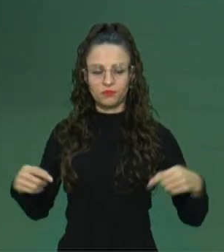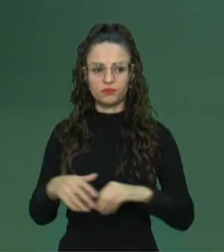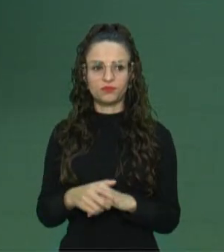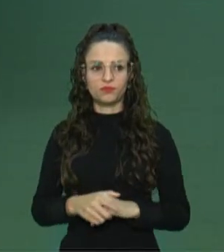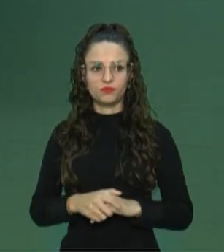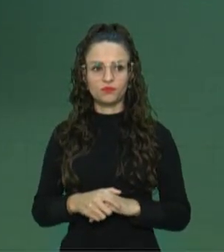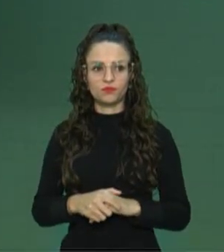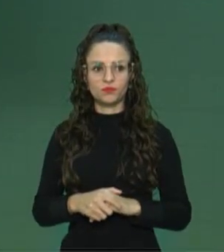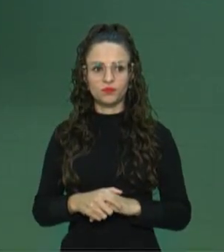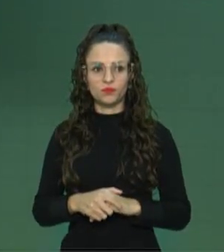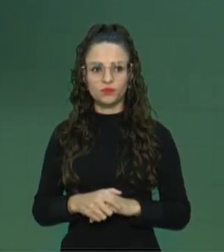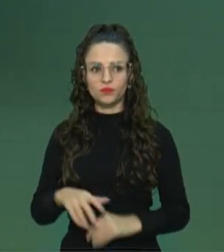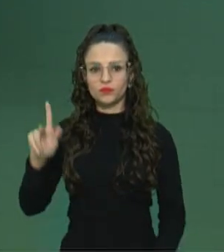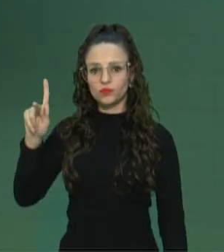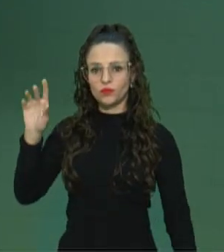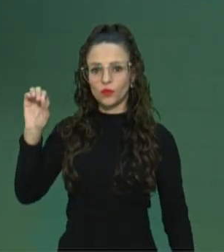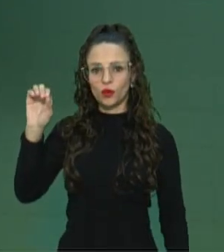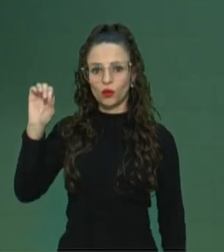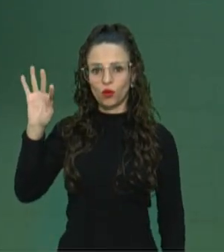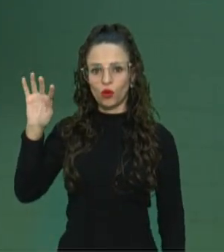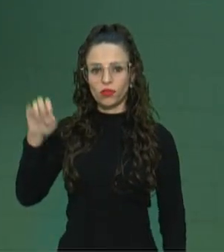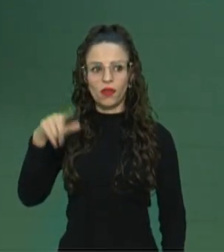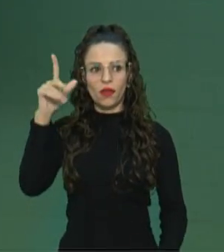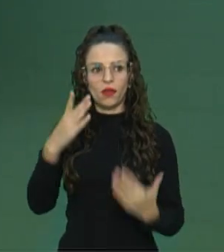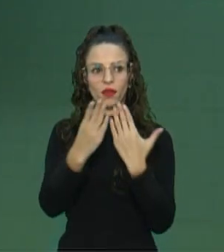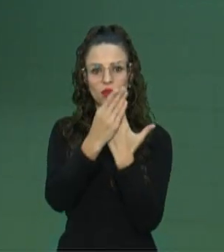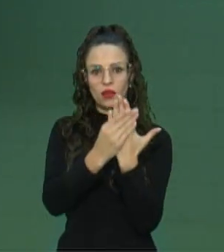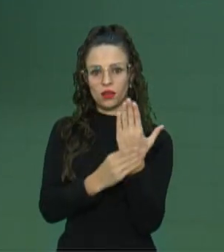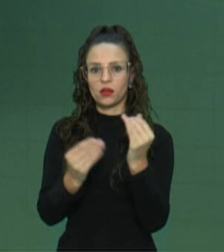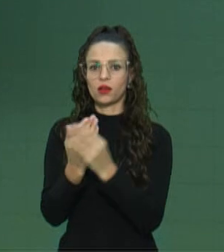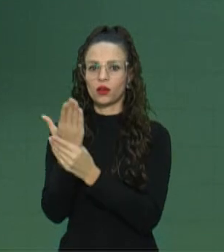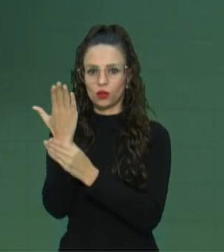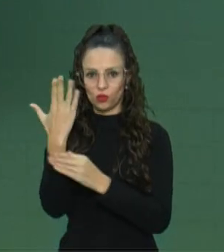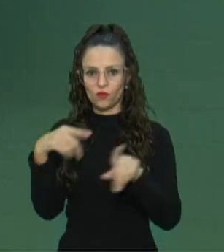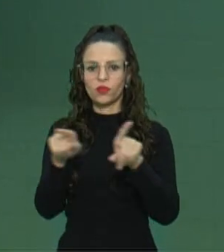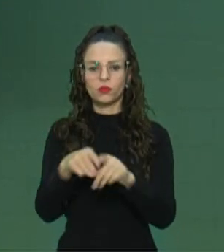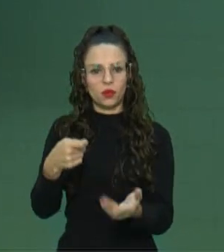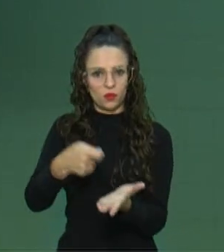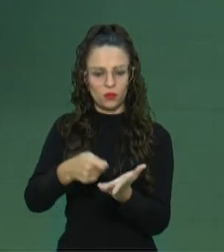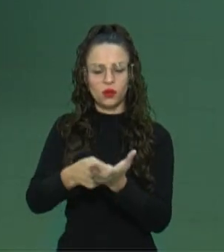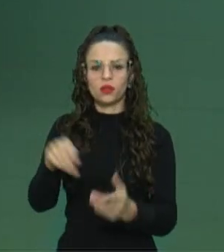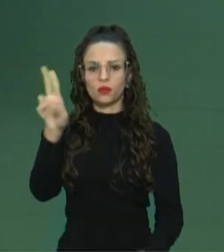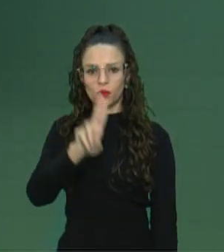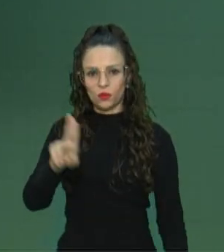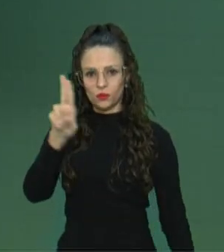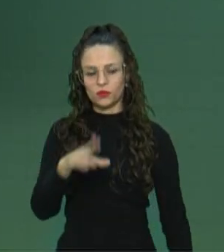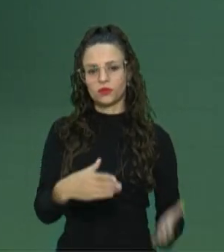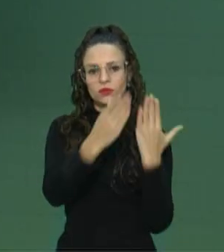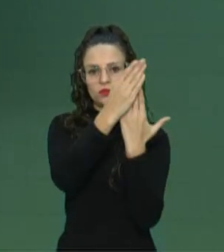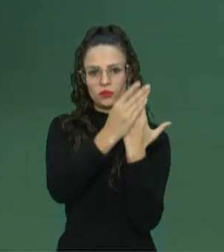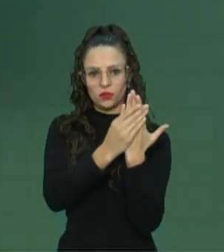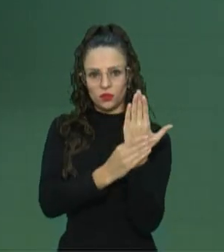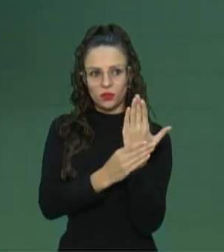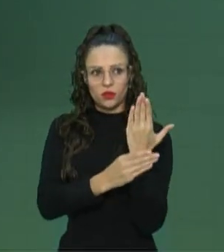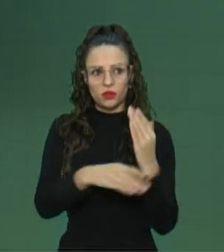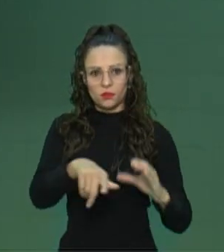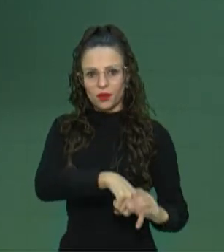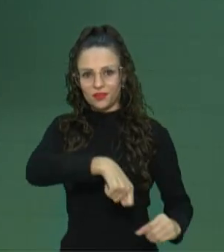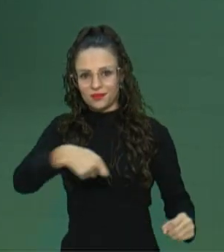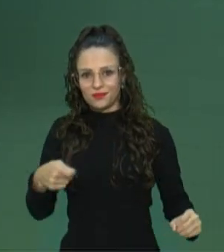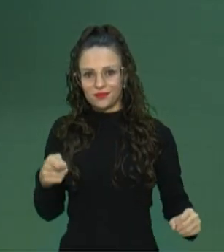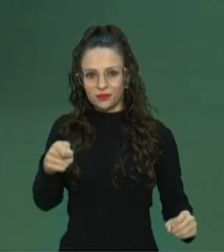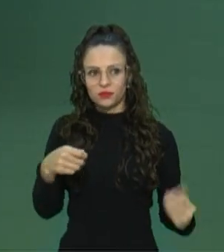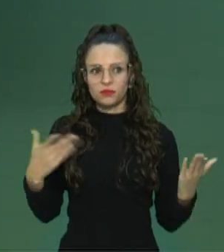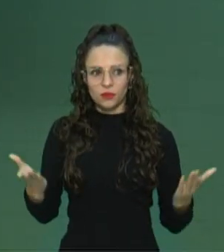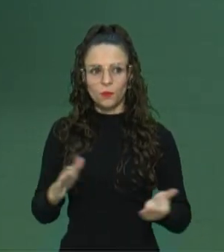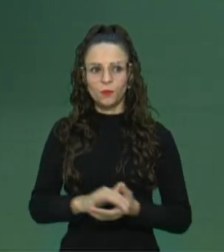tórax. O cote, que são as luvas, então também é obrigatória a utilização de luvas para empunhar a espada, né? Então temos aqui